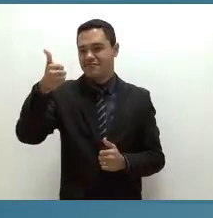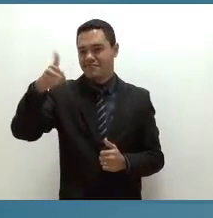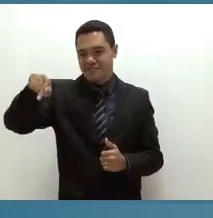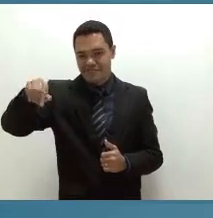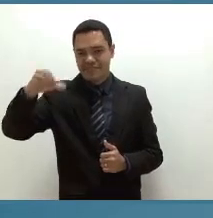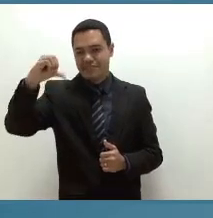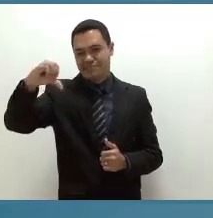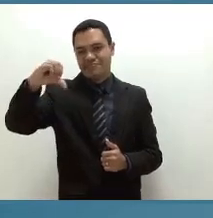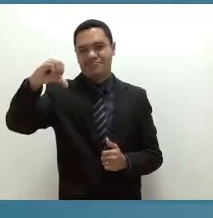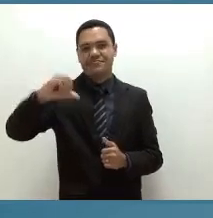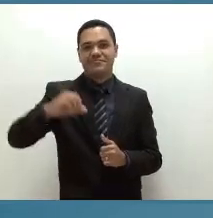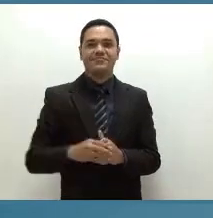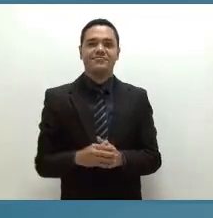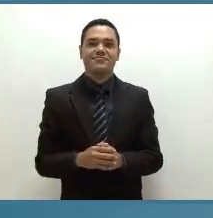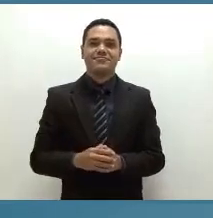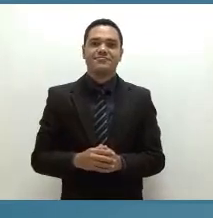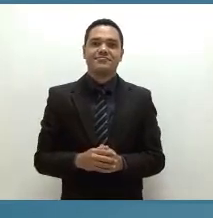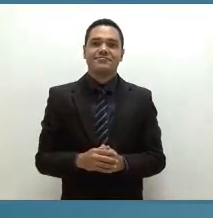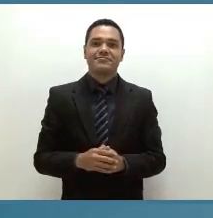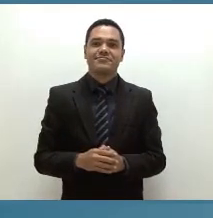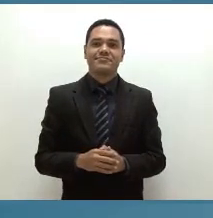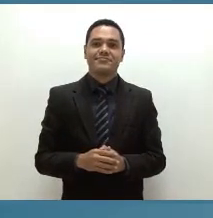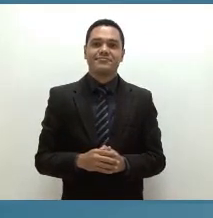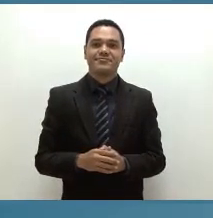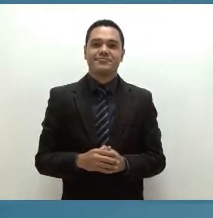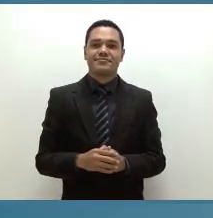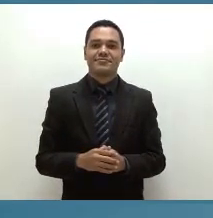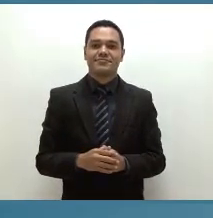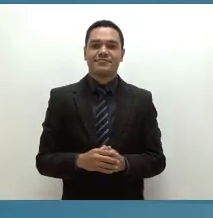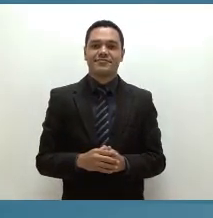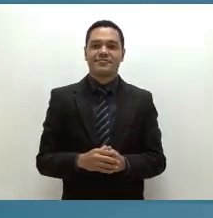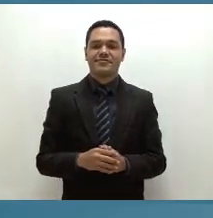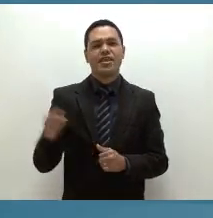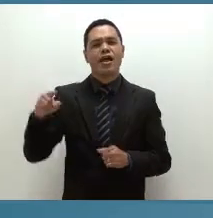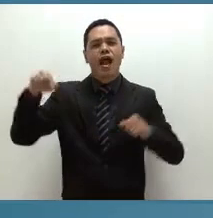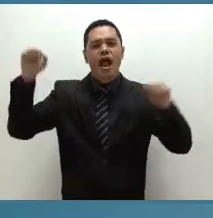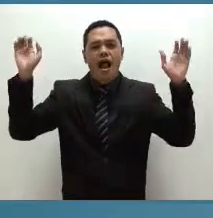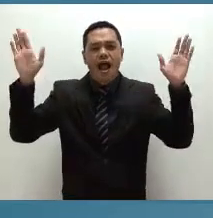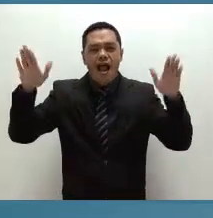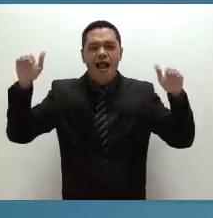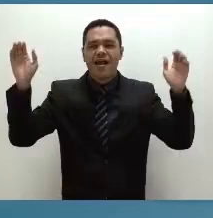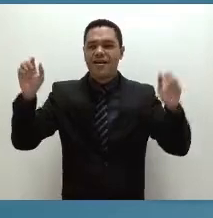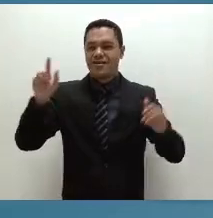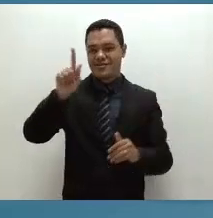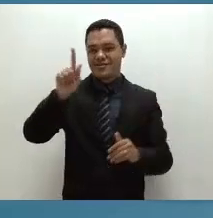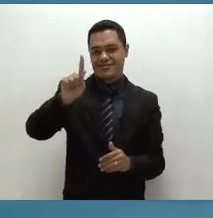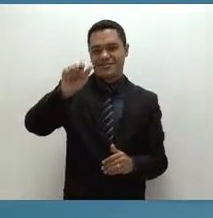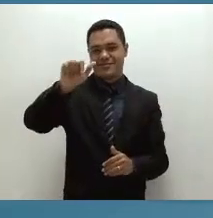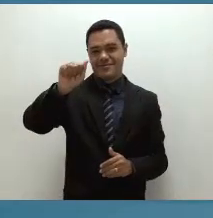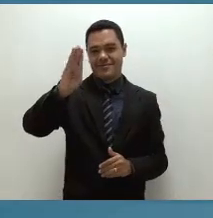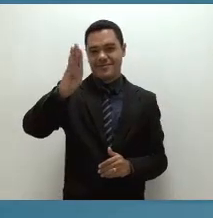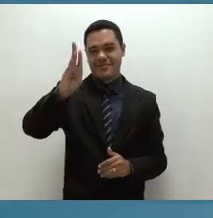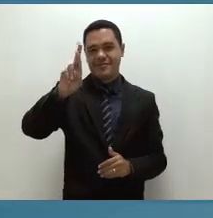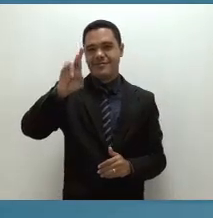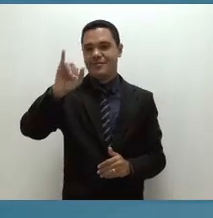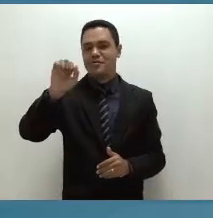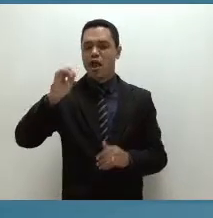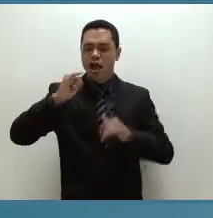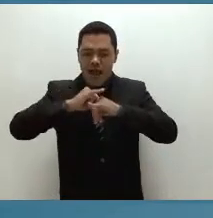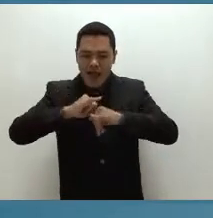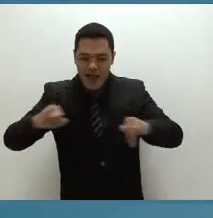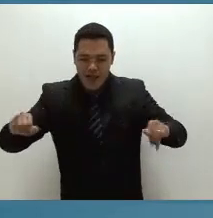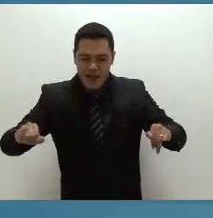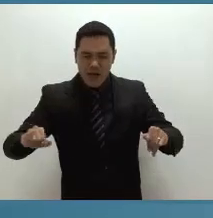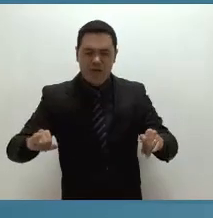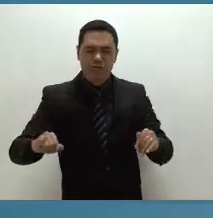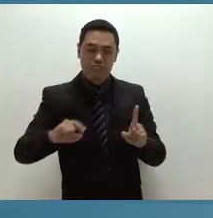simples missão a que Deus designou e o anjo Gabriel anunciou a Maria. Engravidar ainda a